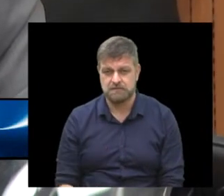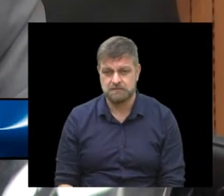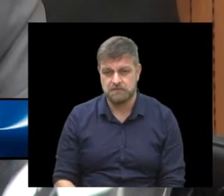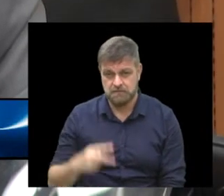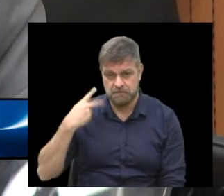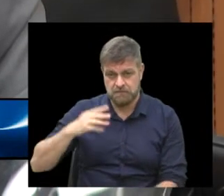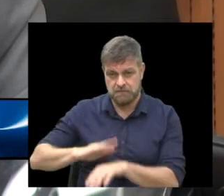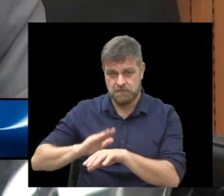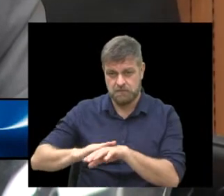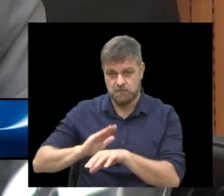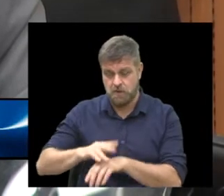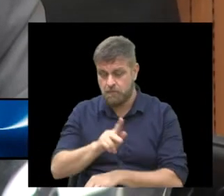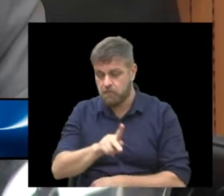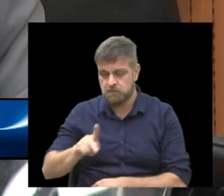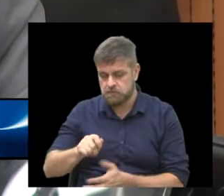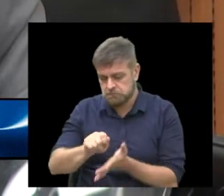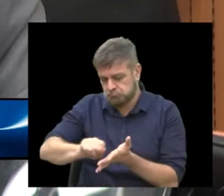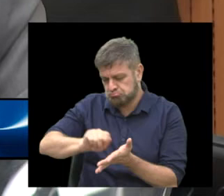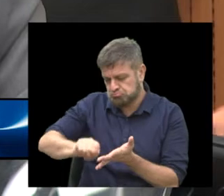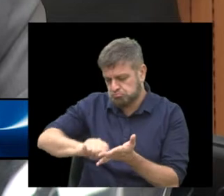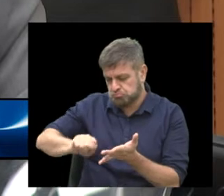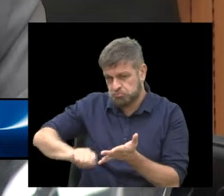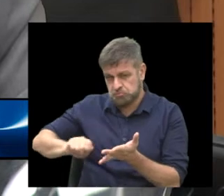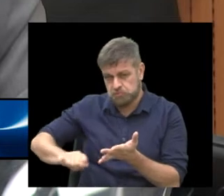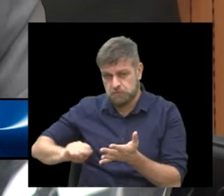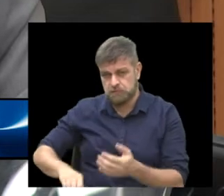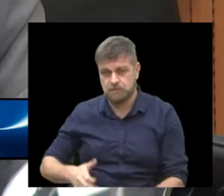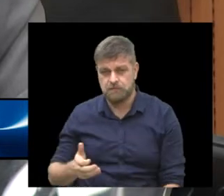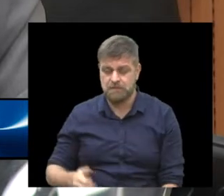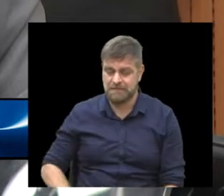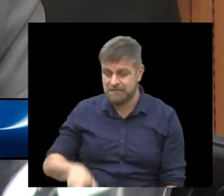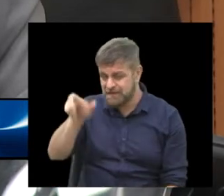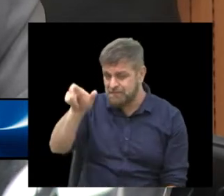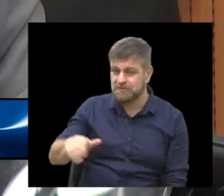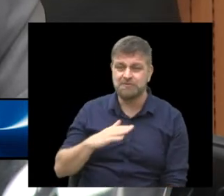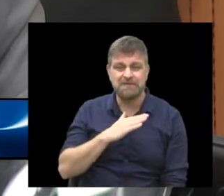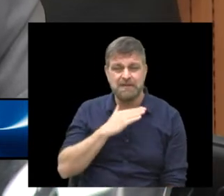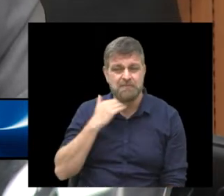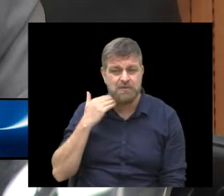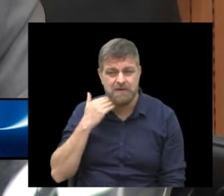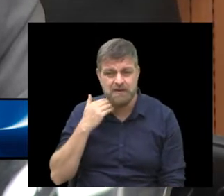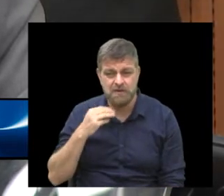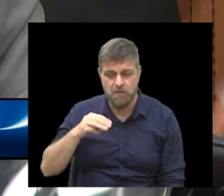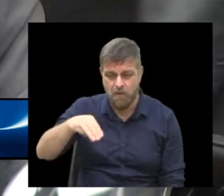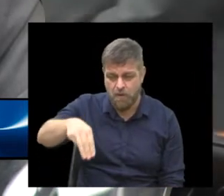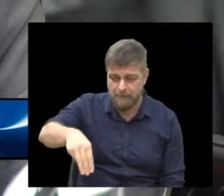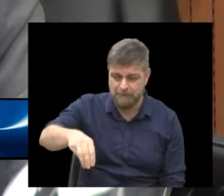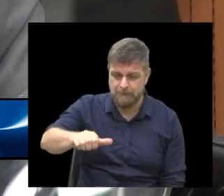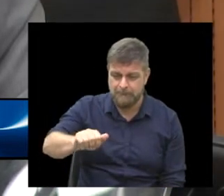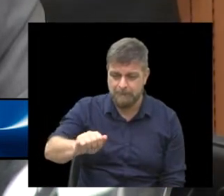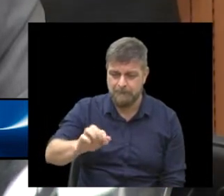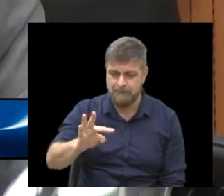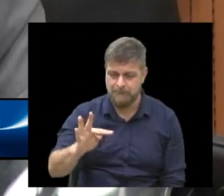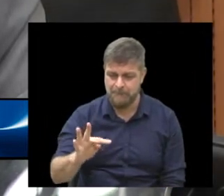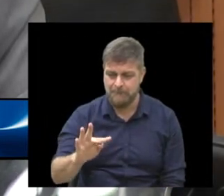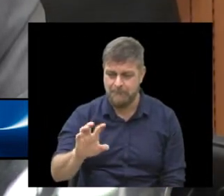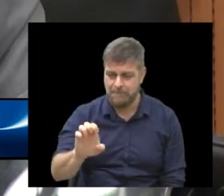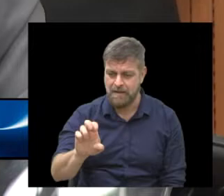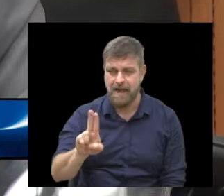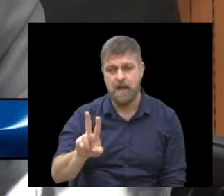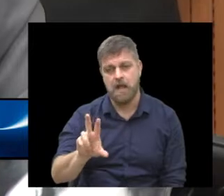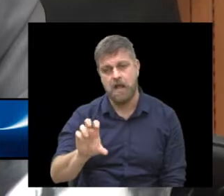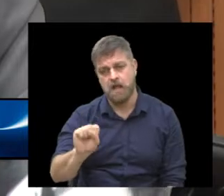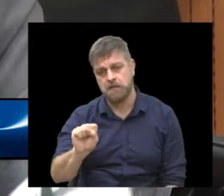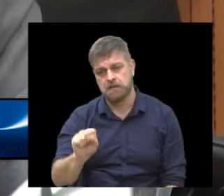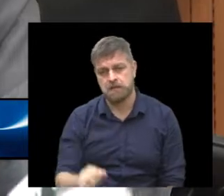nobre vereador professor Alberto, que requer manifestação de pesar pelo falecimento de Mateus Jasson Crescente da